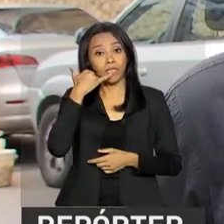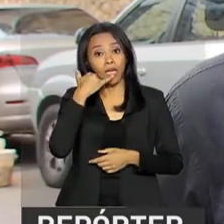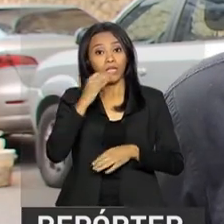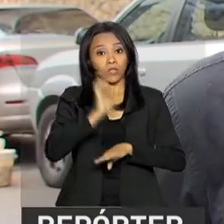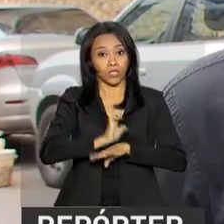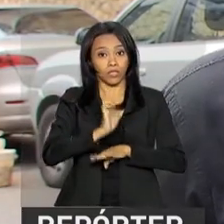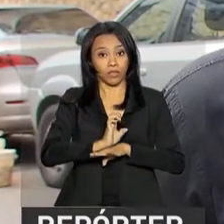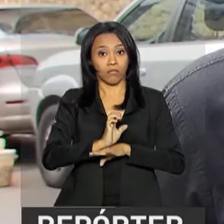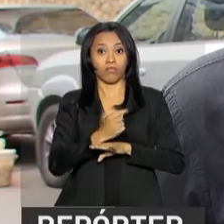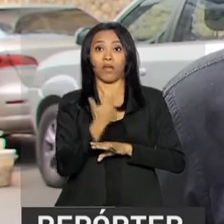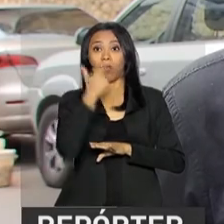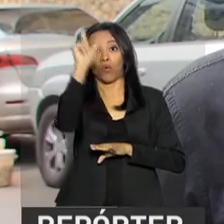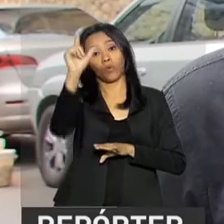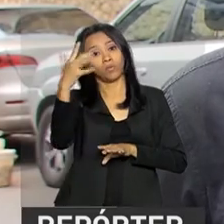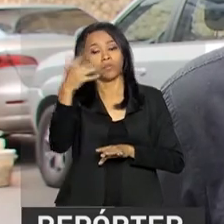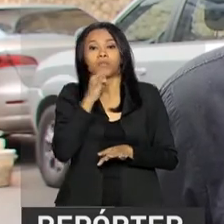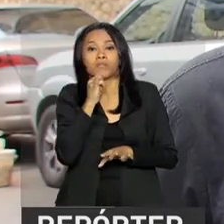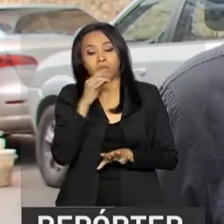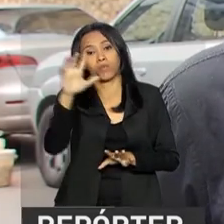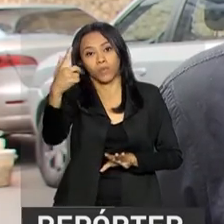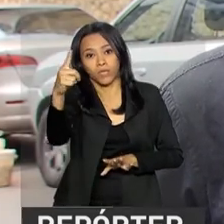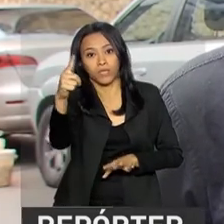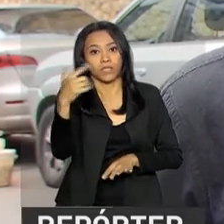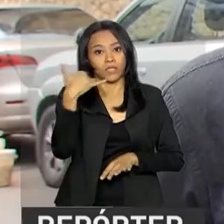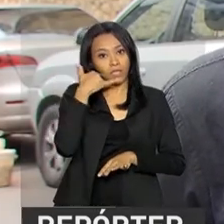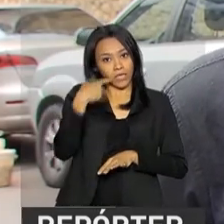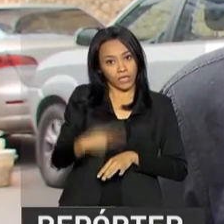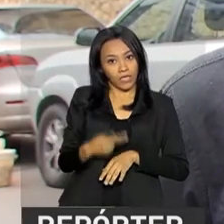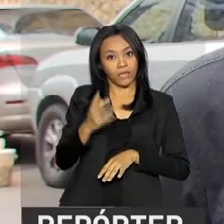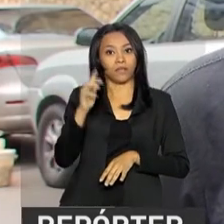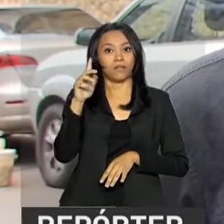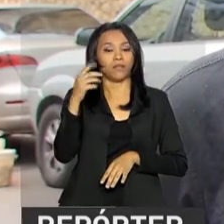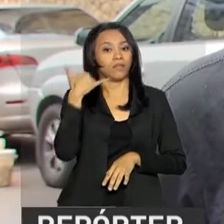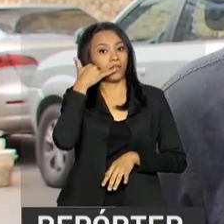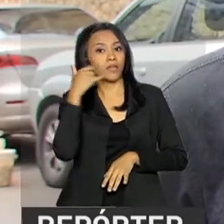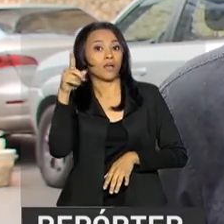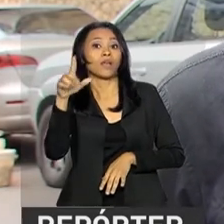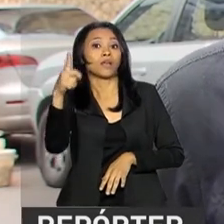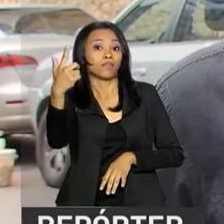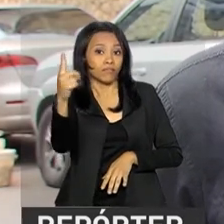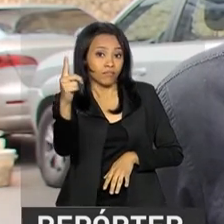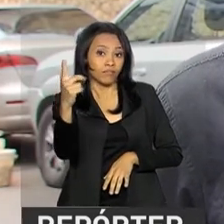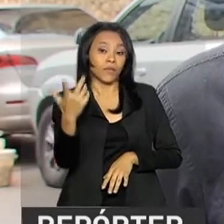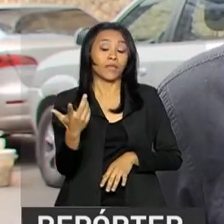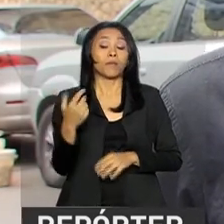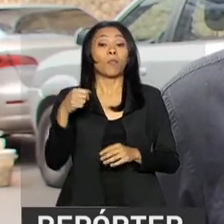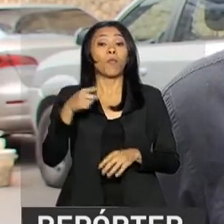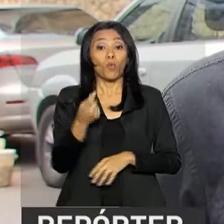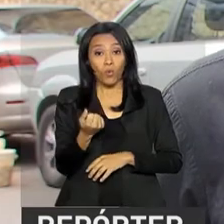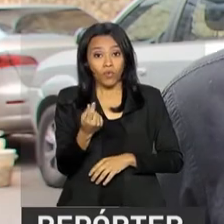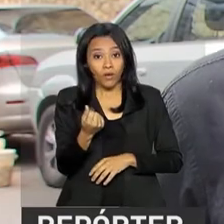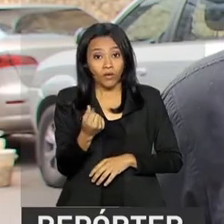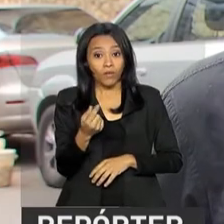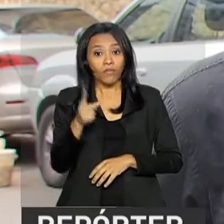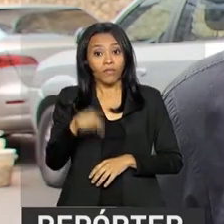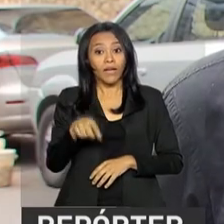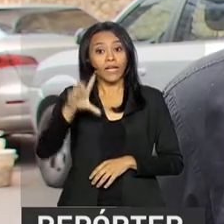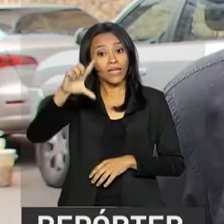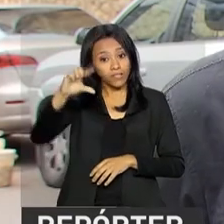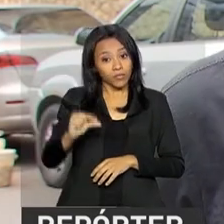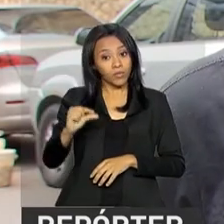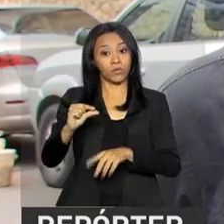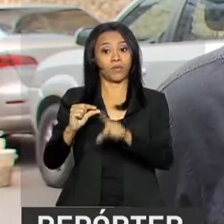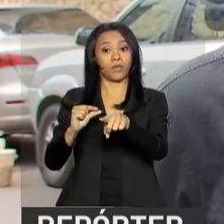do Distrito Federal para Goiânia, por exemplo, que tem o DDD começando com o mesmo dígito, o preço médio vai cair de